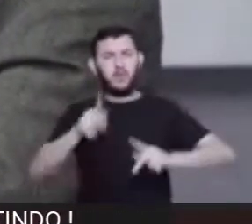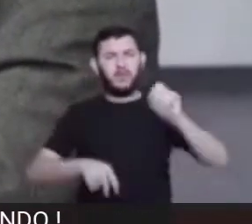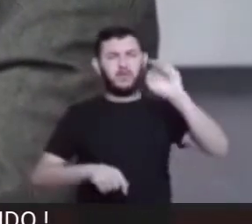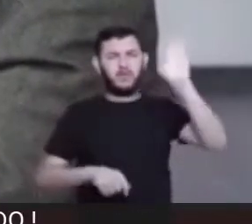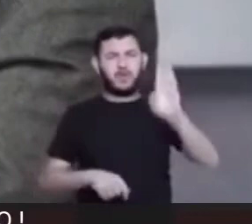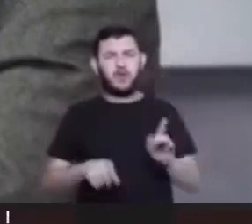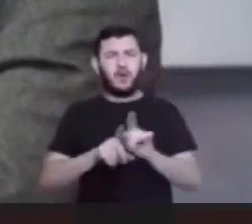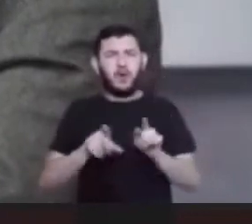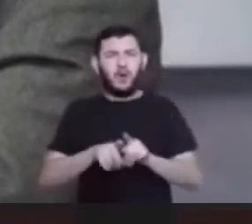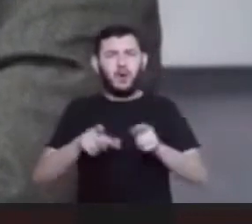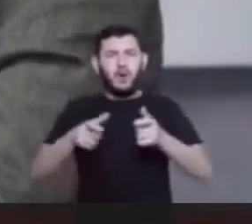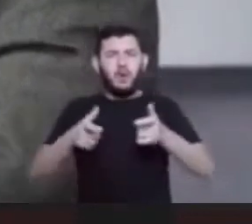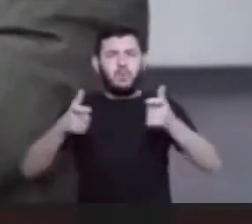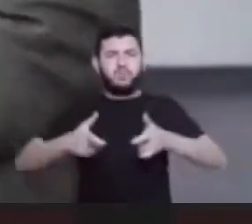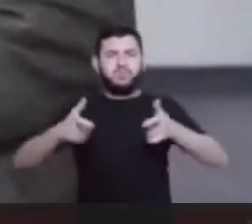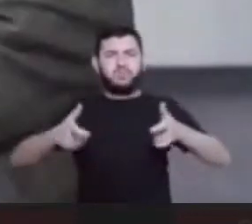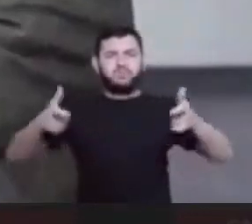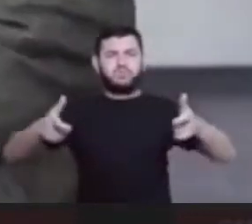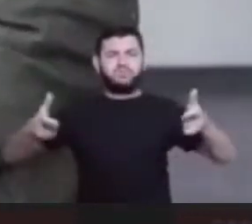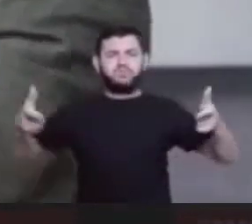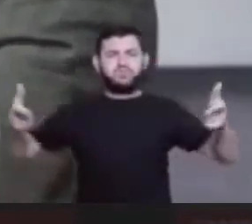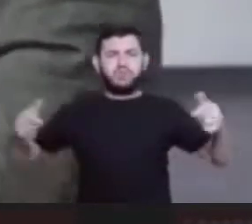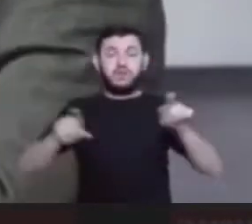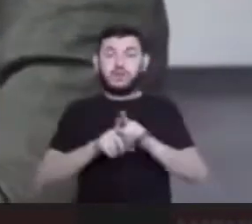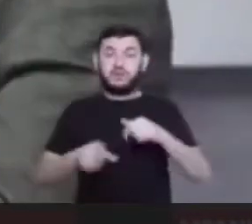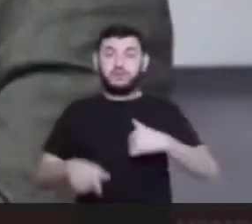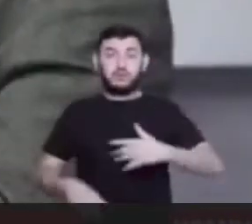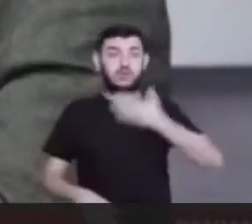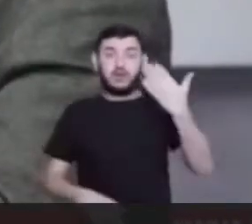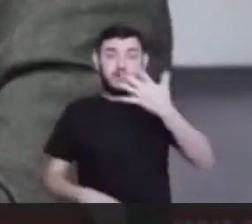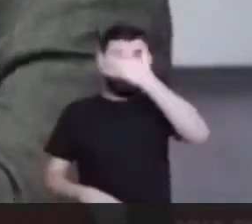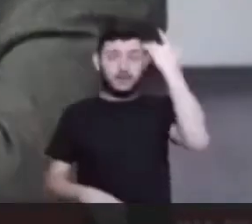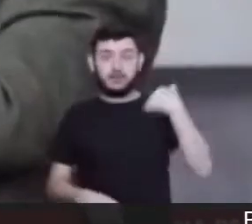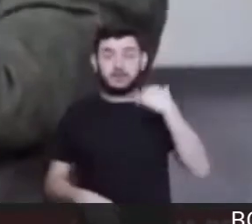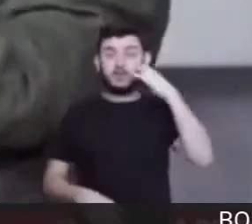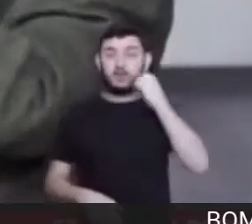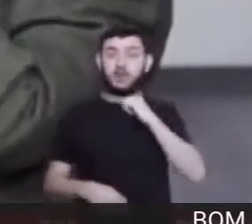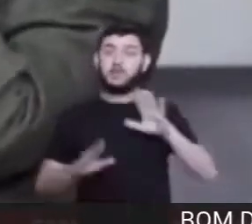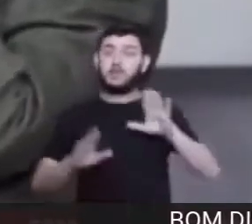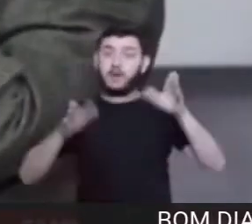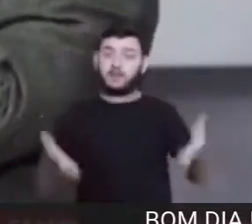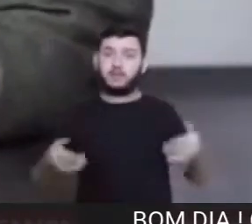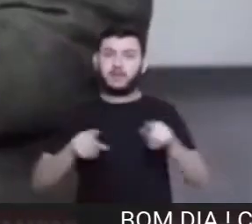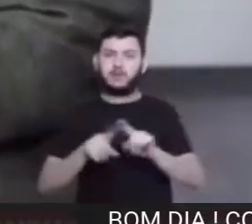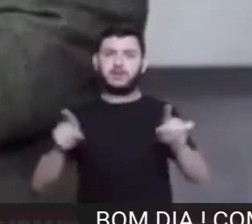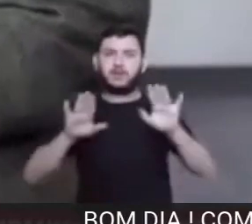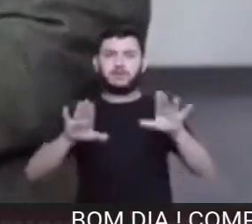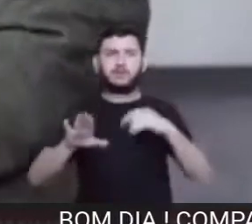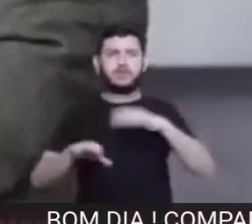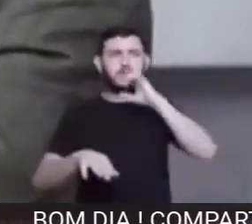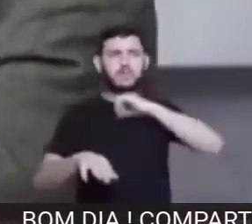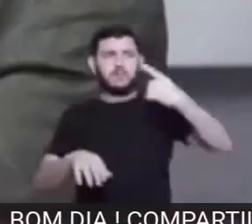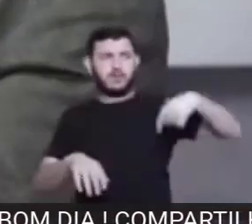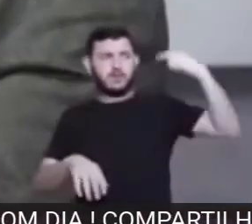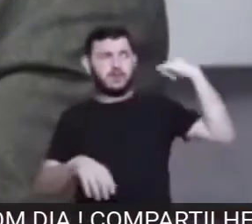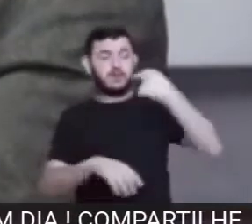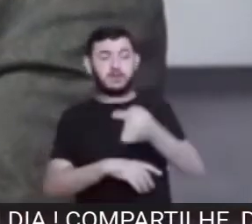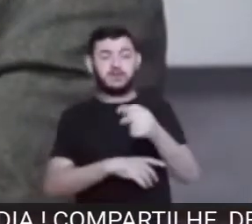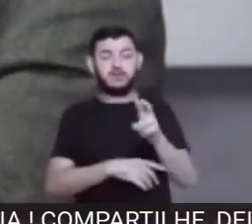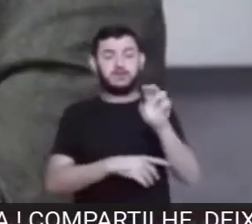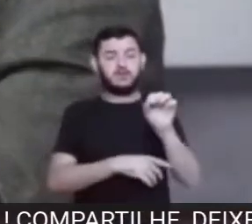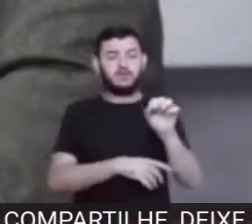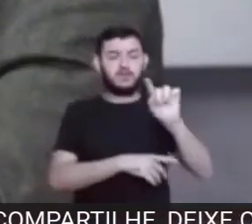pela dimensão, pela adesão, né? Foram 750 mil pessoas no último sábado, três vezes mais do que havia